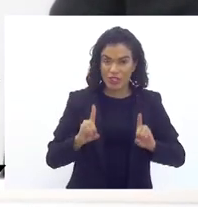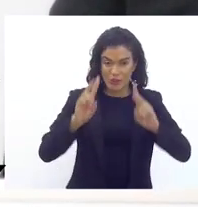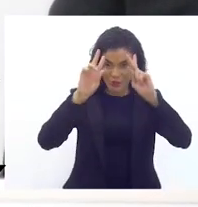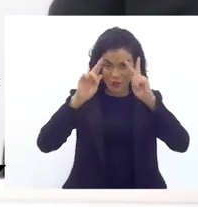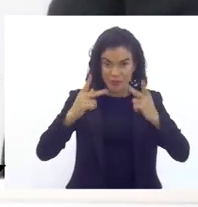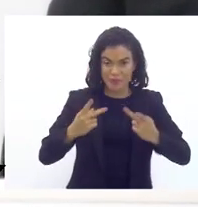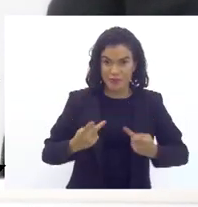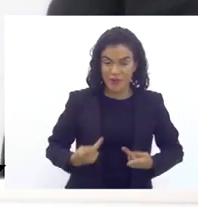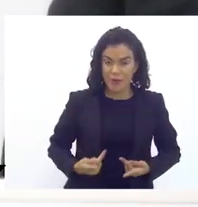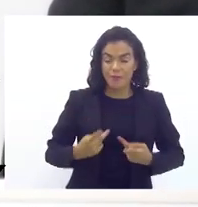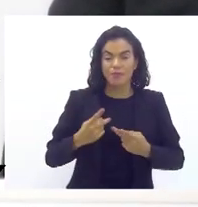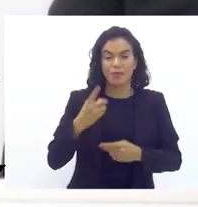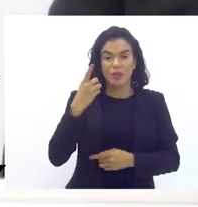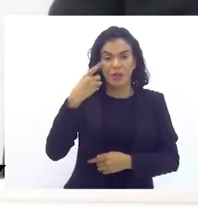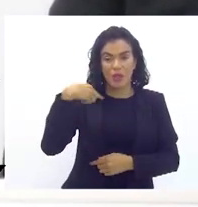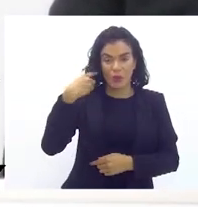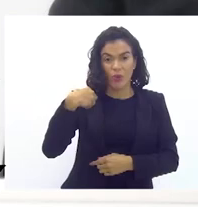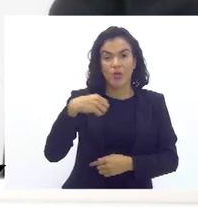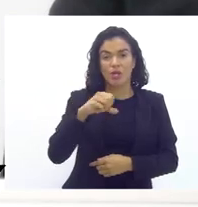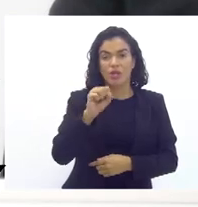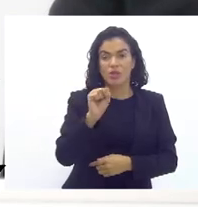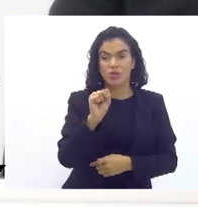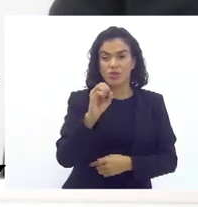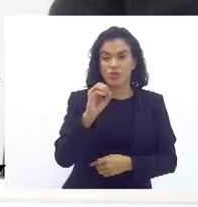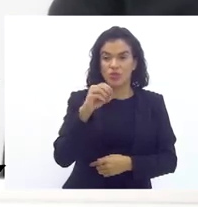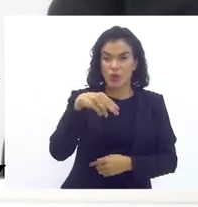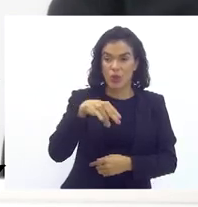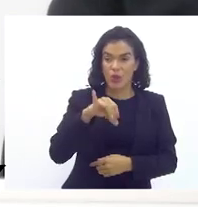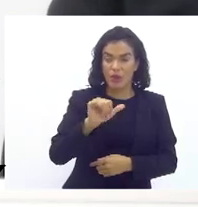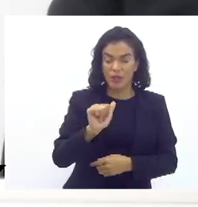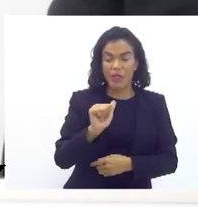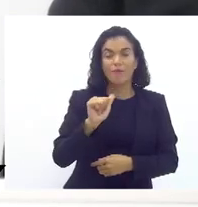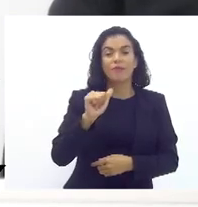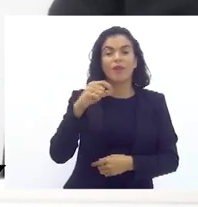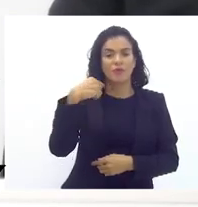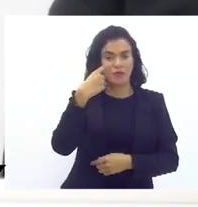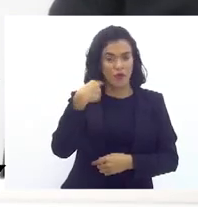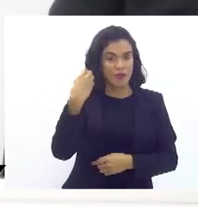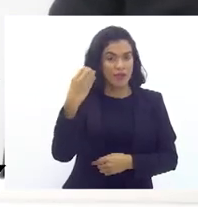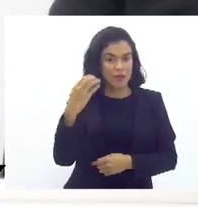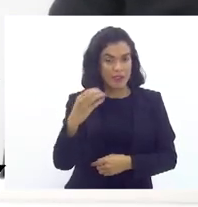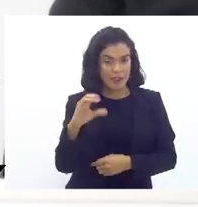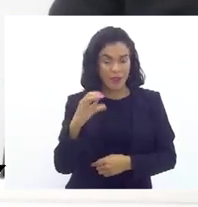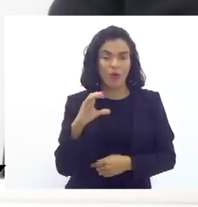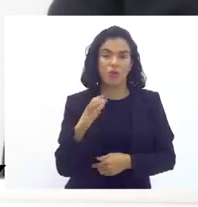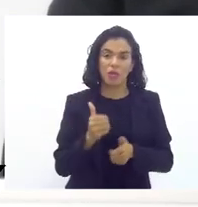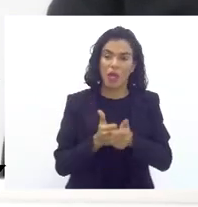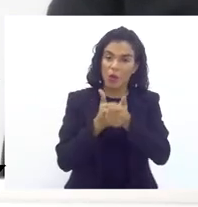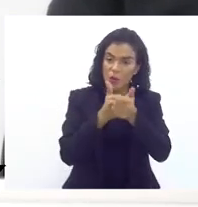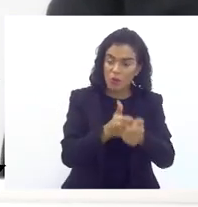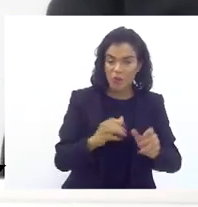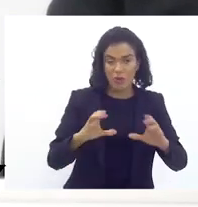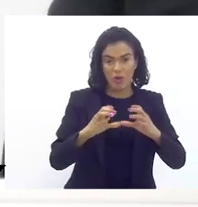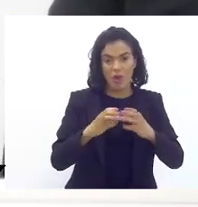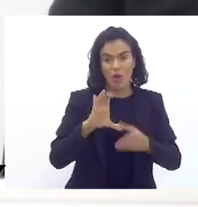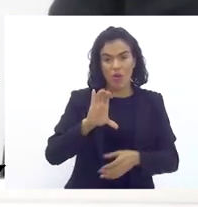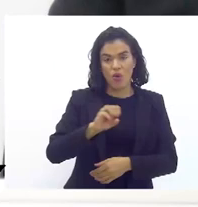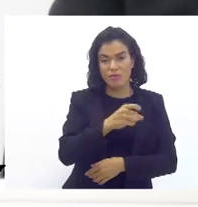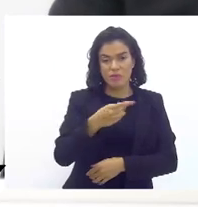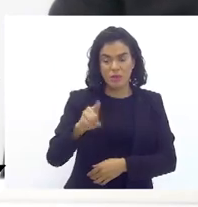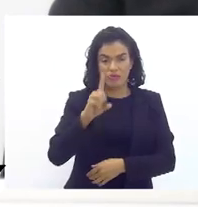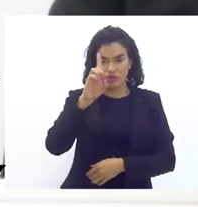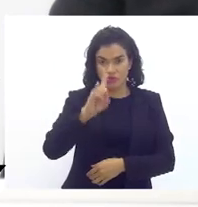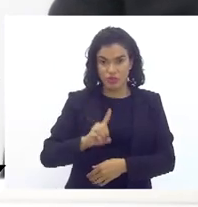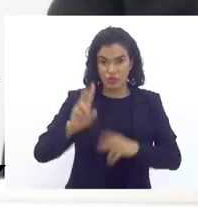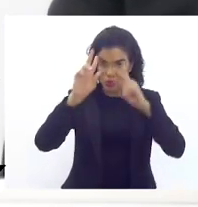Doutora Sônia que foi muito importante para a gente uma advogada de Niterói que tá aqui conosco e que compõem a comissão de direitos humanos e nunca se